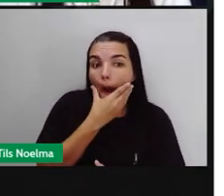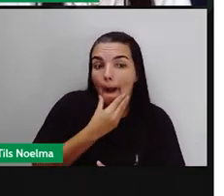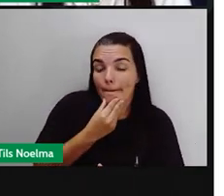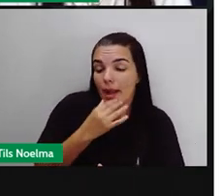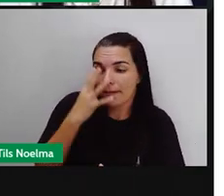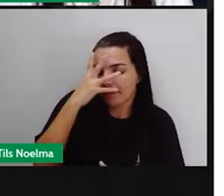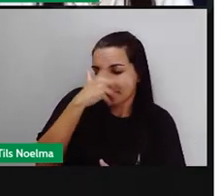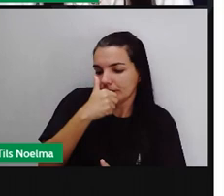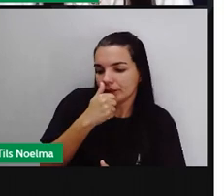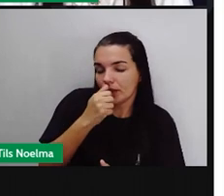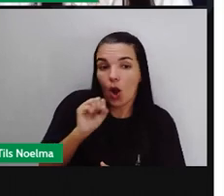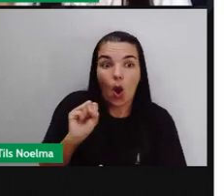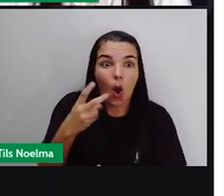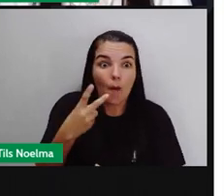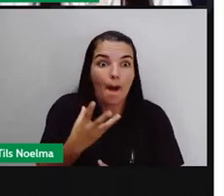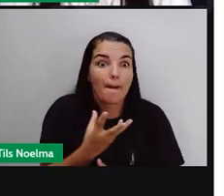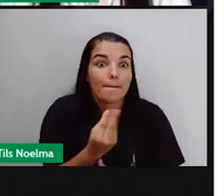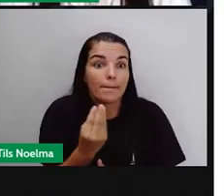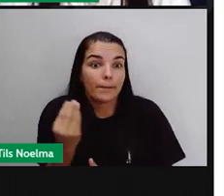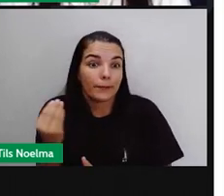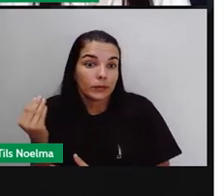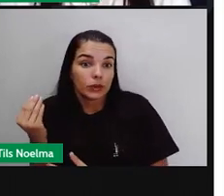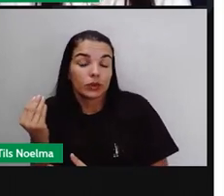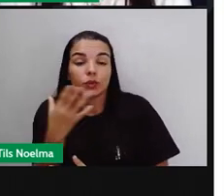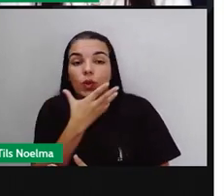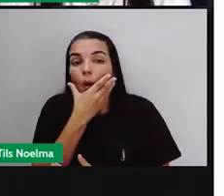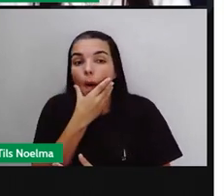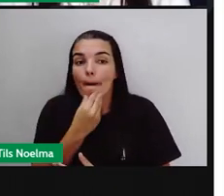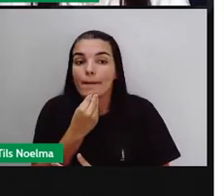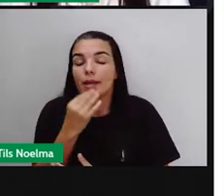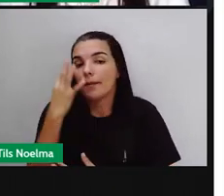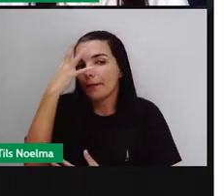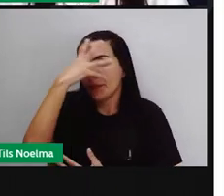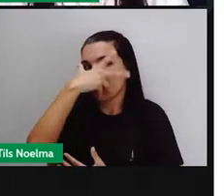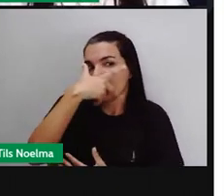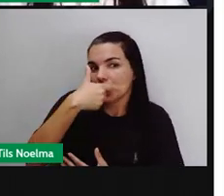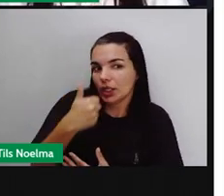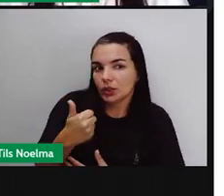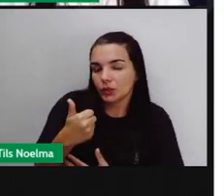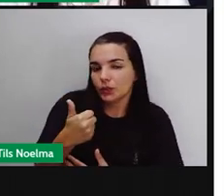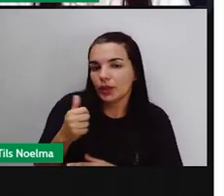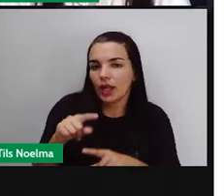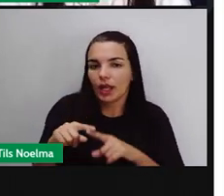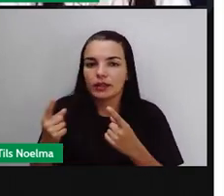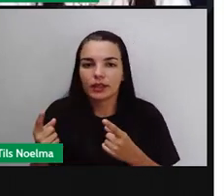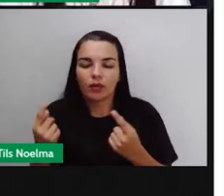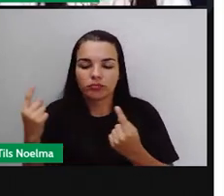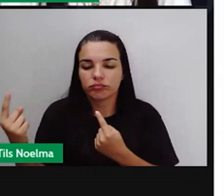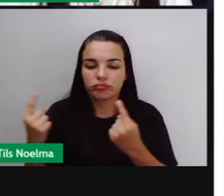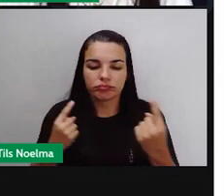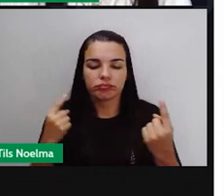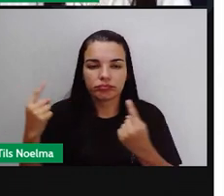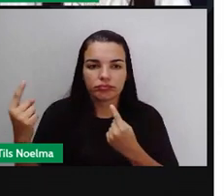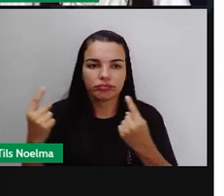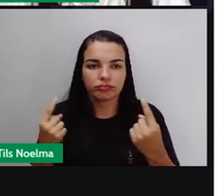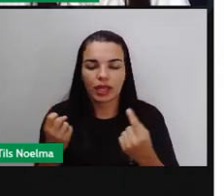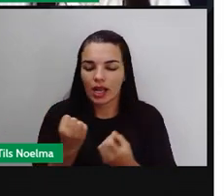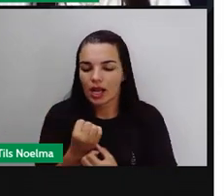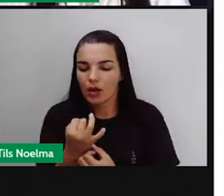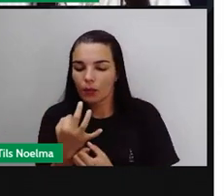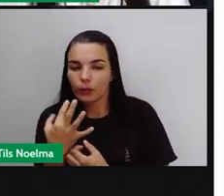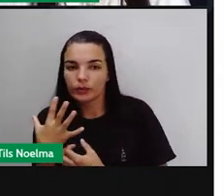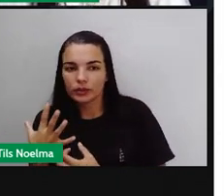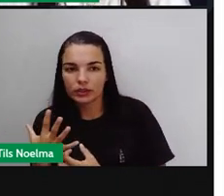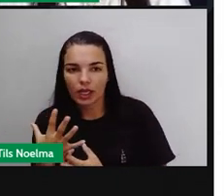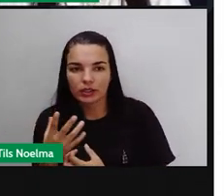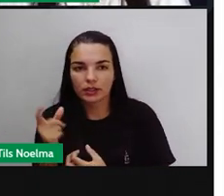ou pode ser homens bonitos. Então, o adjetivo ele vai variar de acordo com a quantidade aí